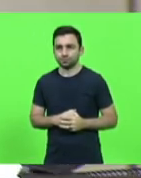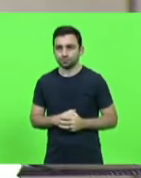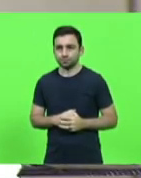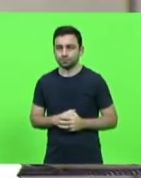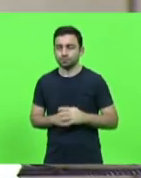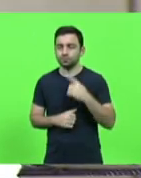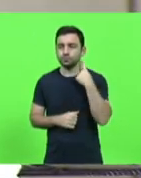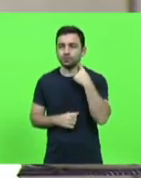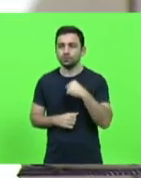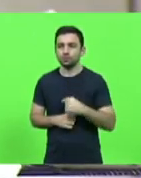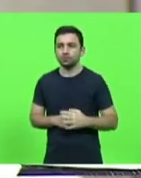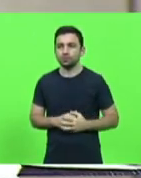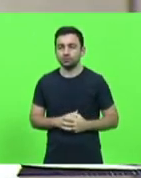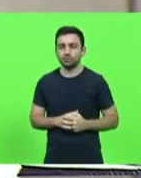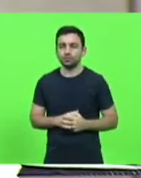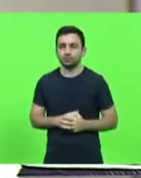Silvio.